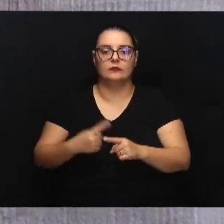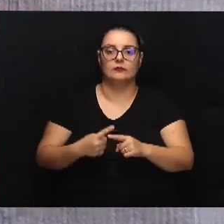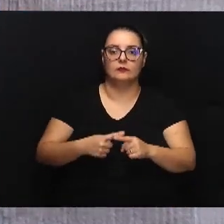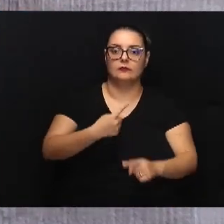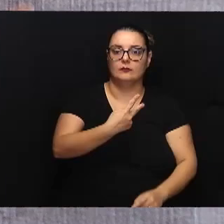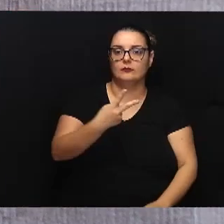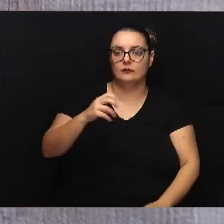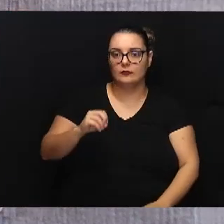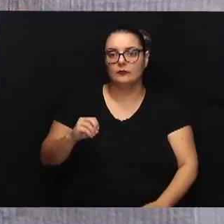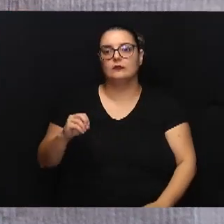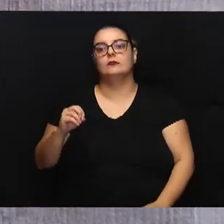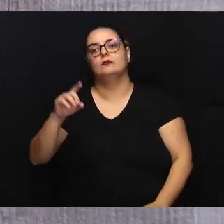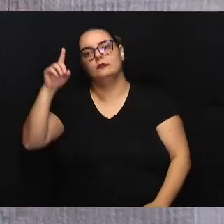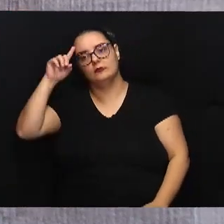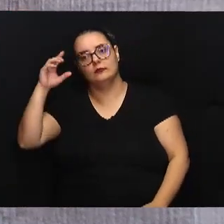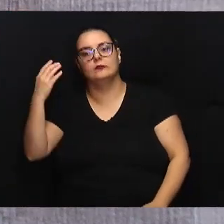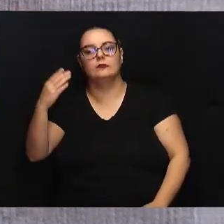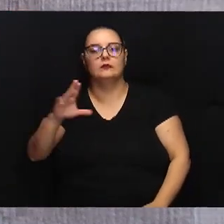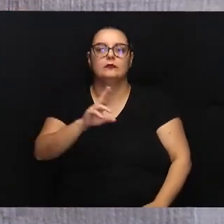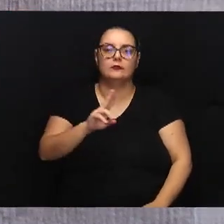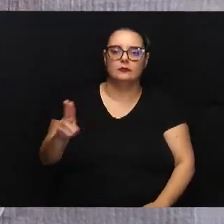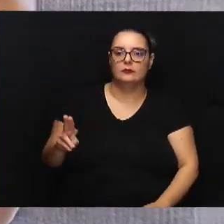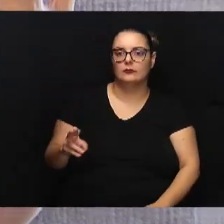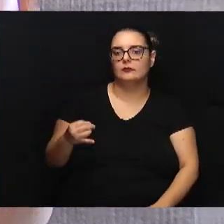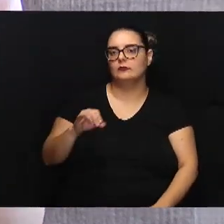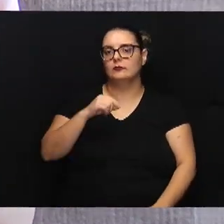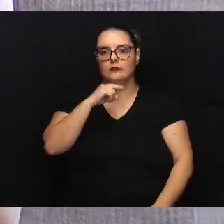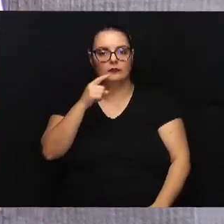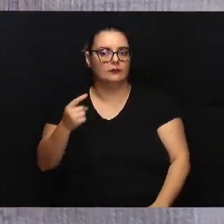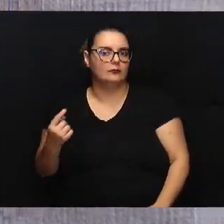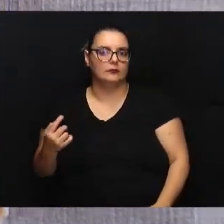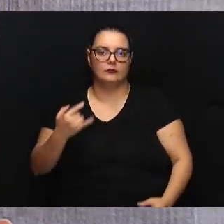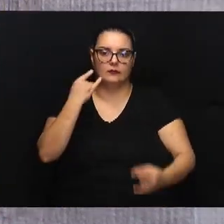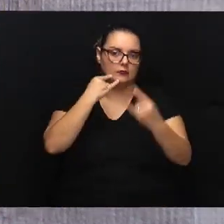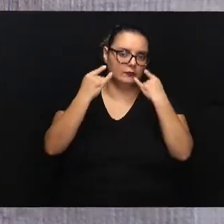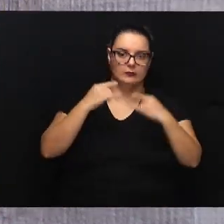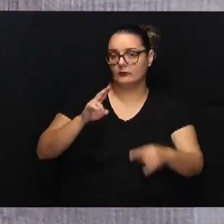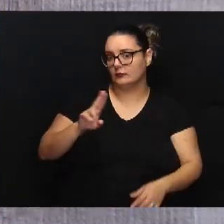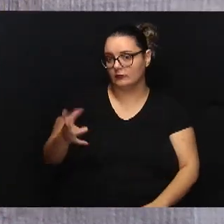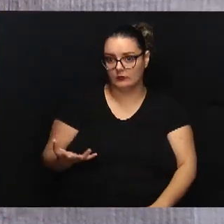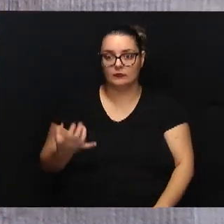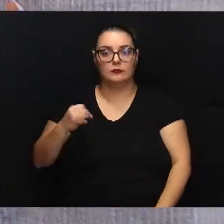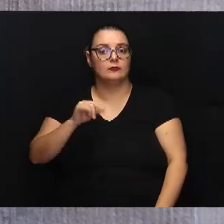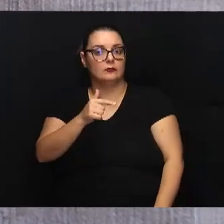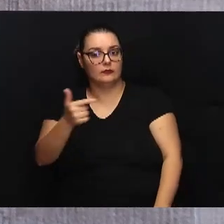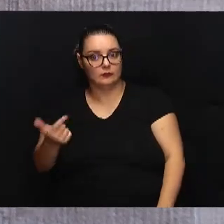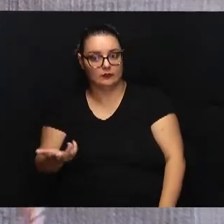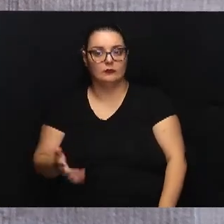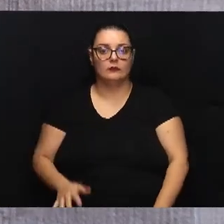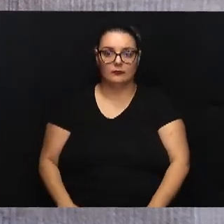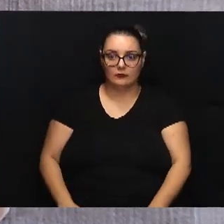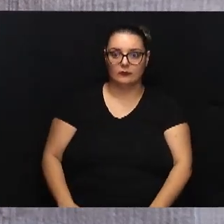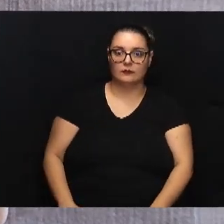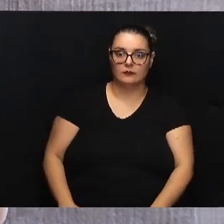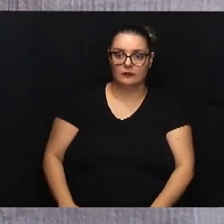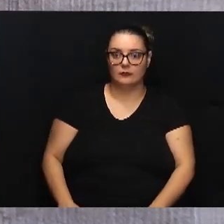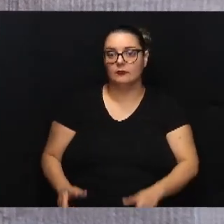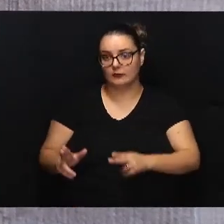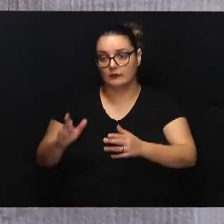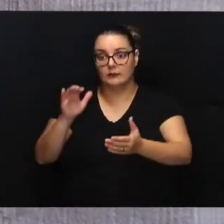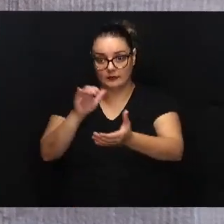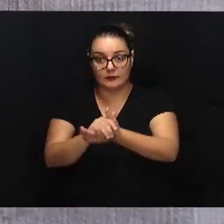Diário Oficial o nome, para ver se ninguém manifesta o interesse daquele nome, se já não existe. É tipo igual casamento, né? Quando você casa e